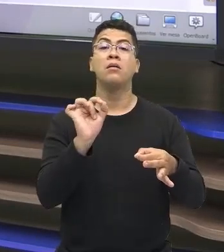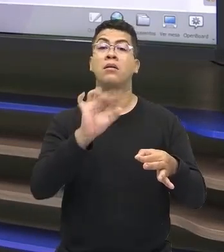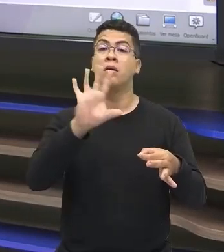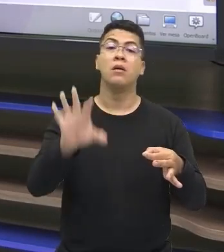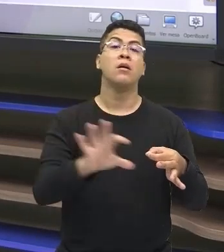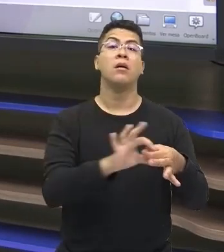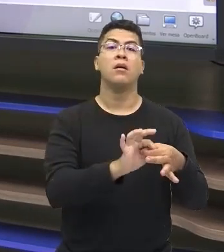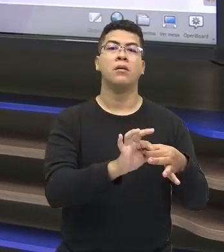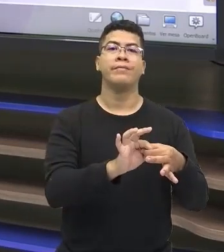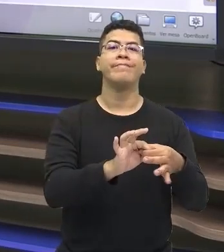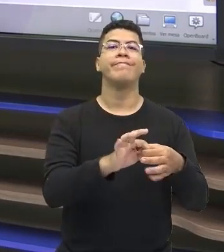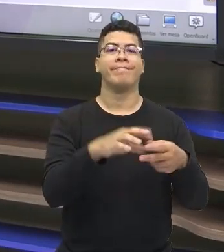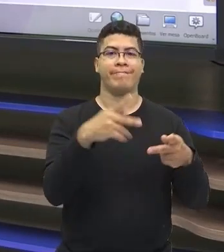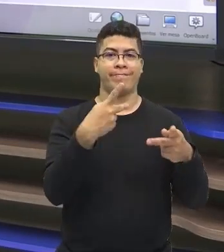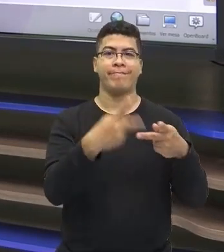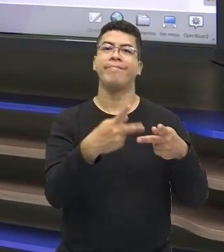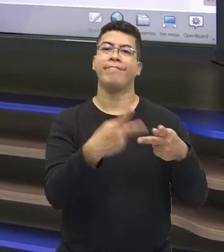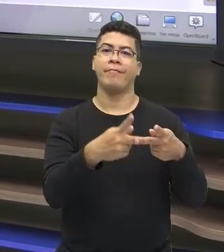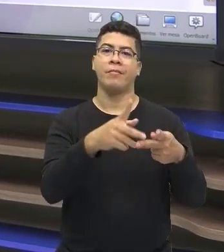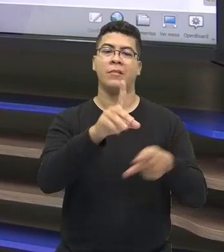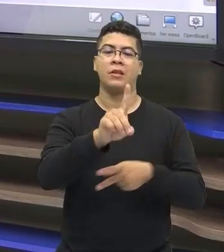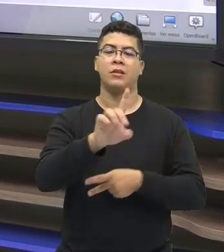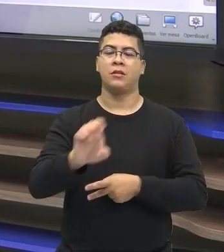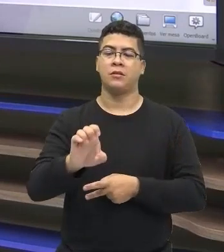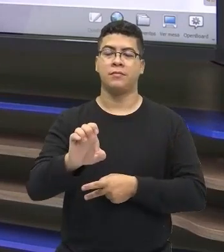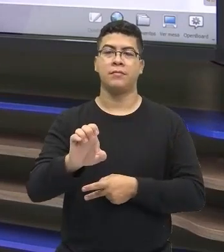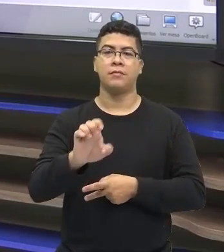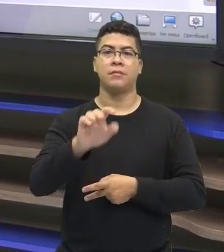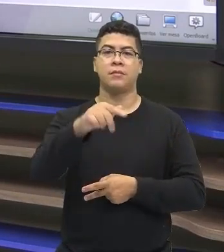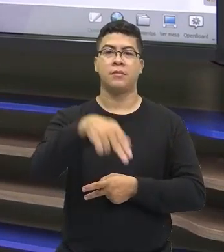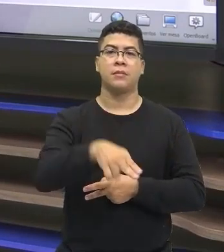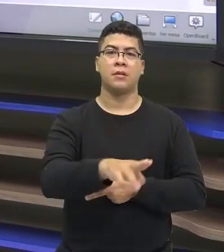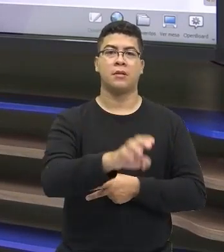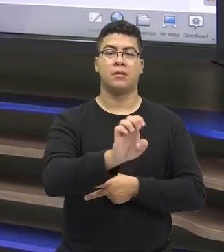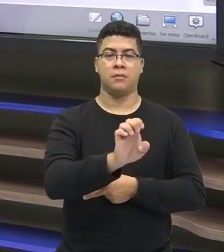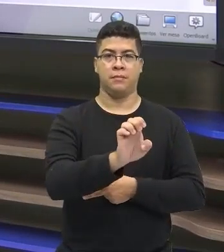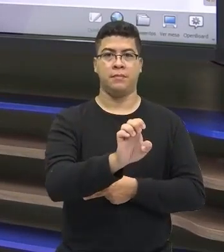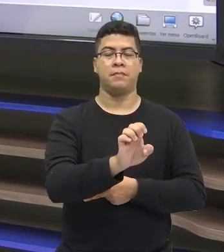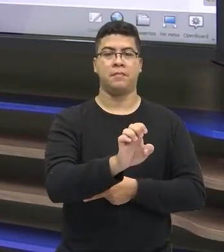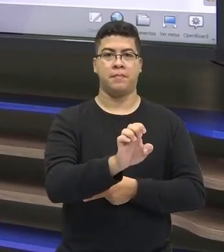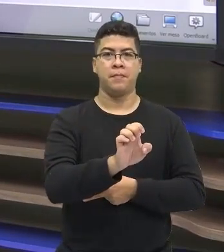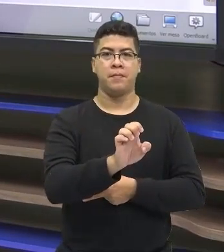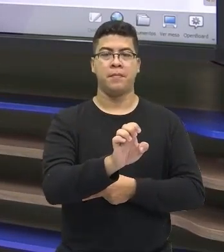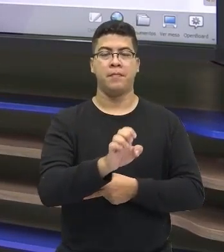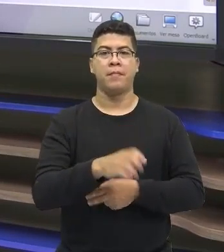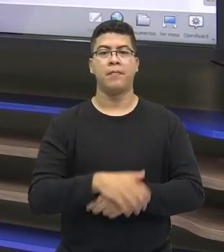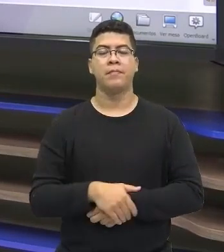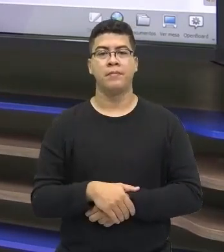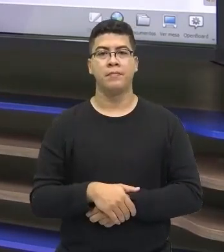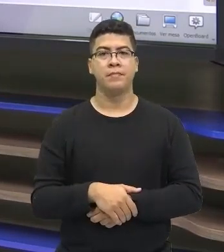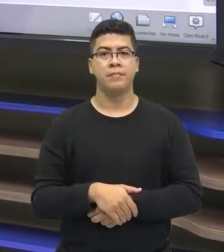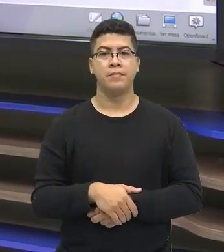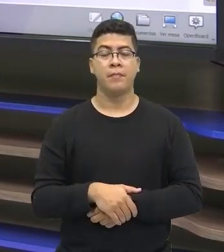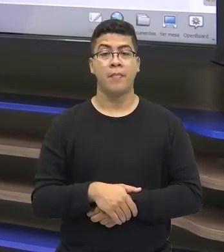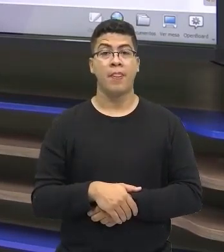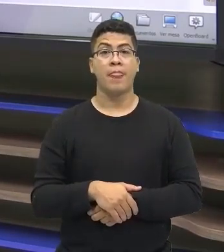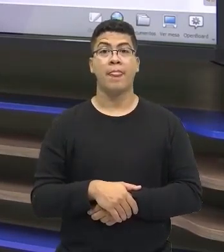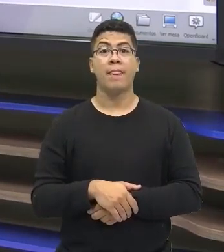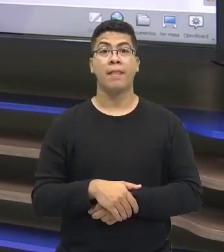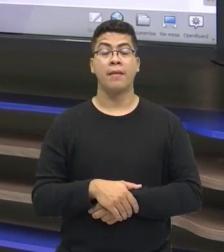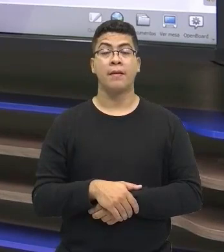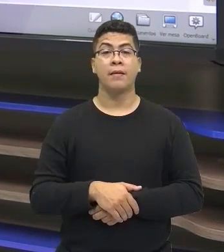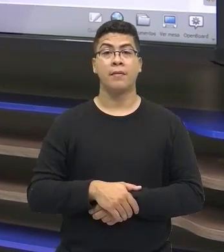essa preposição. Ele vai a esse complemento, através dessa preposição, indiretamente. Por isso que ele é um